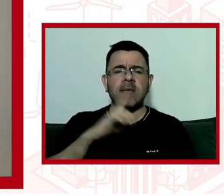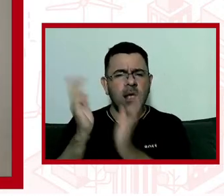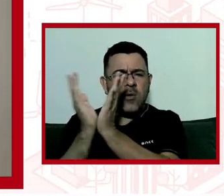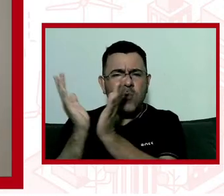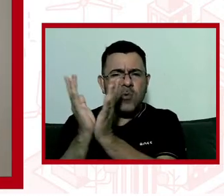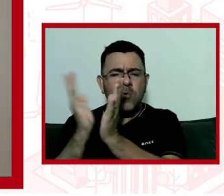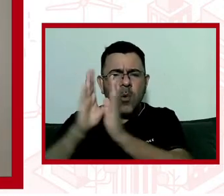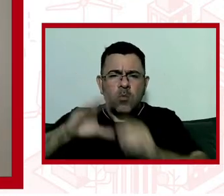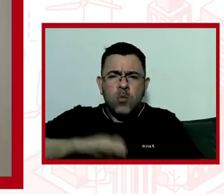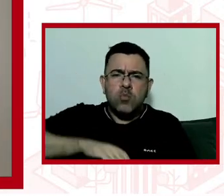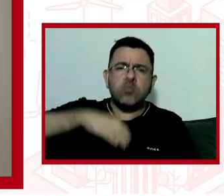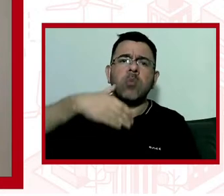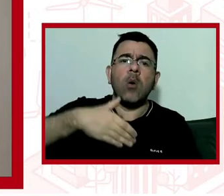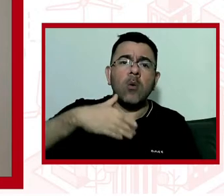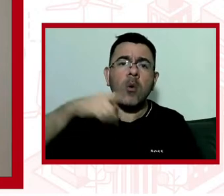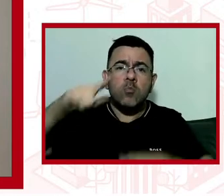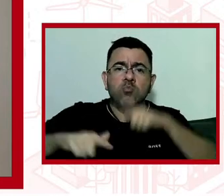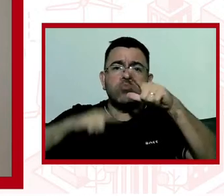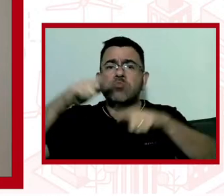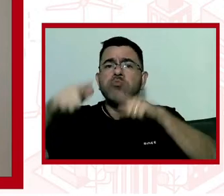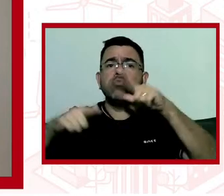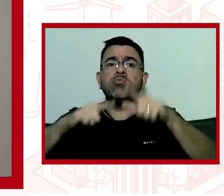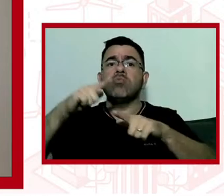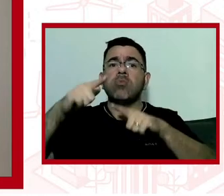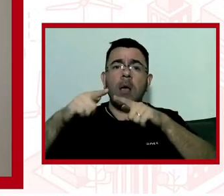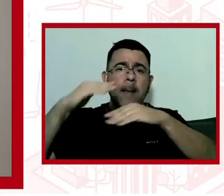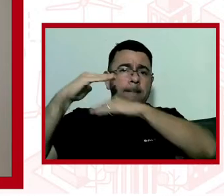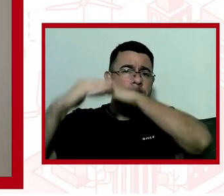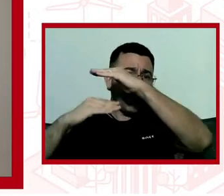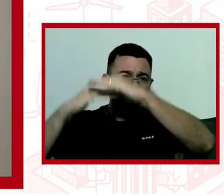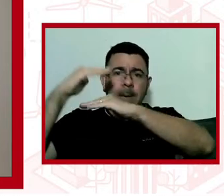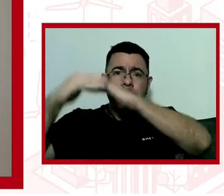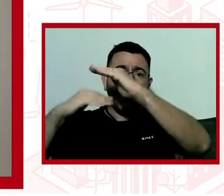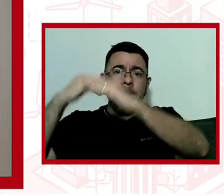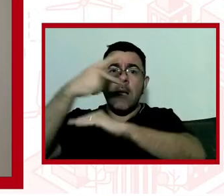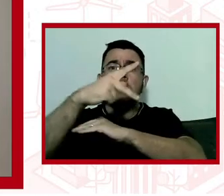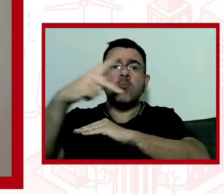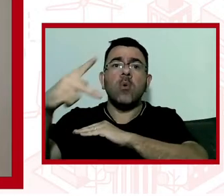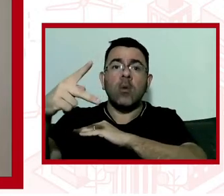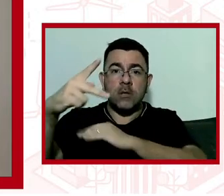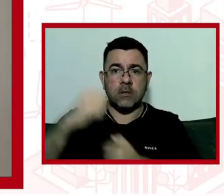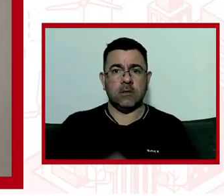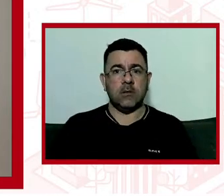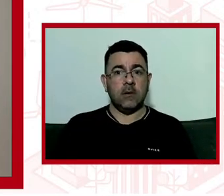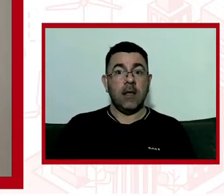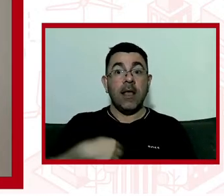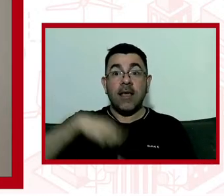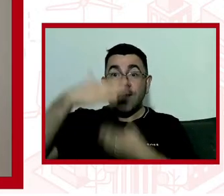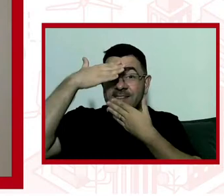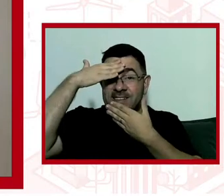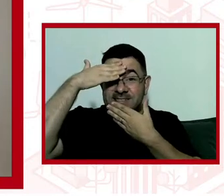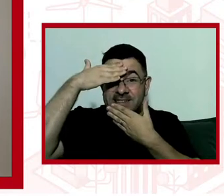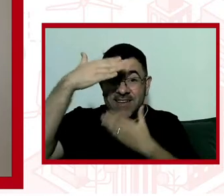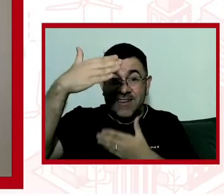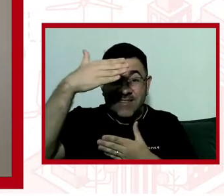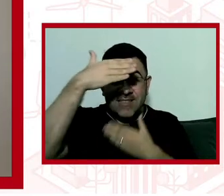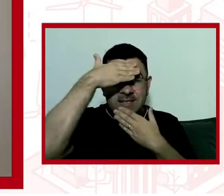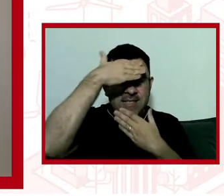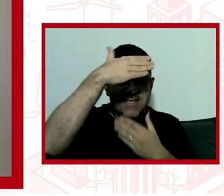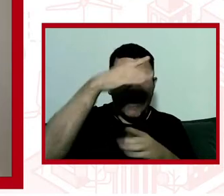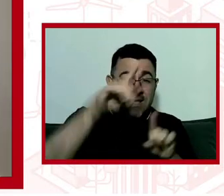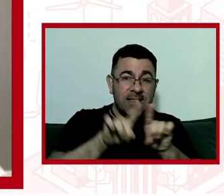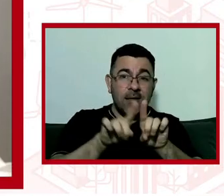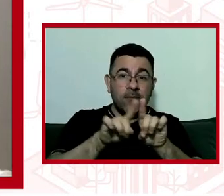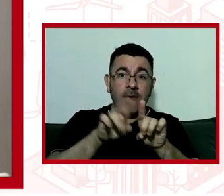de produção de conteúdo de construção de políticas públicas eh agradecer Aqui também tá participando junto comigo Rafael